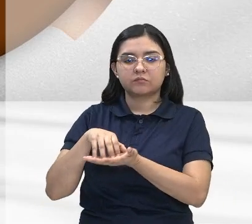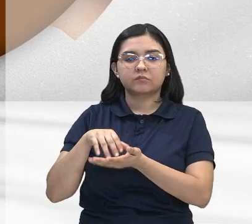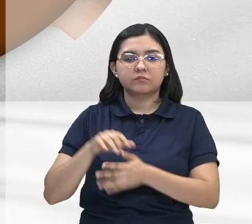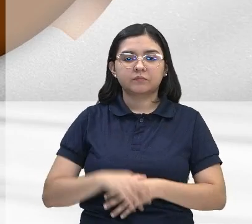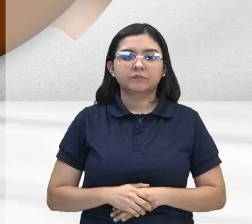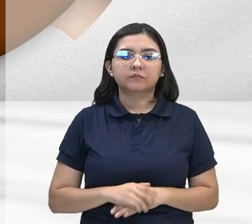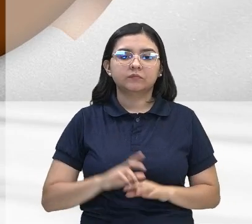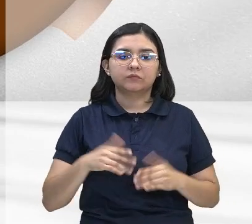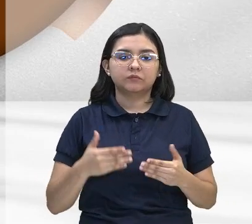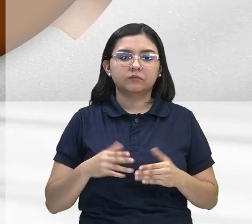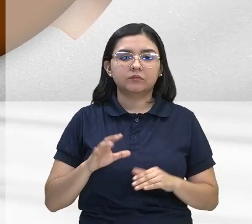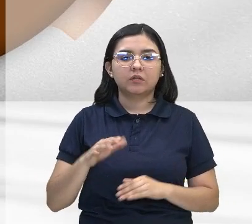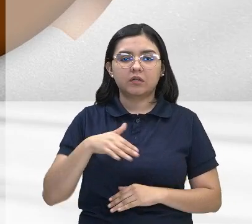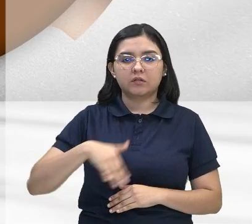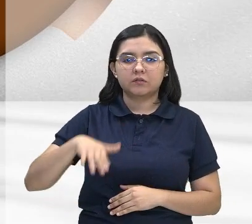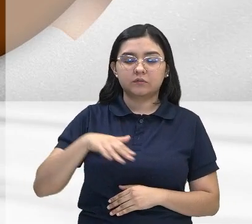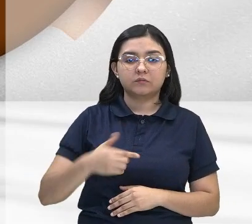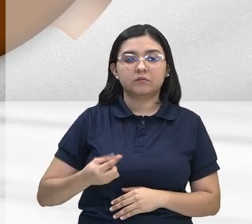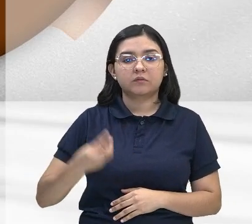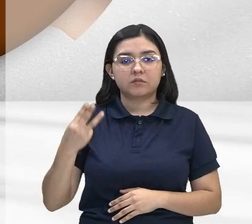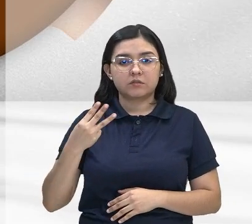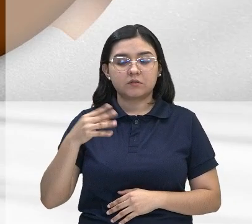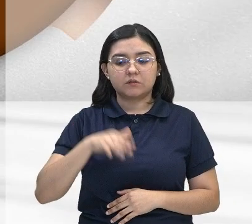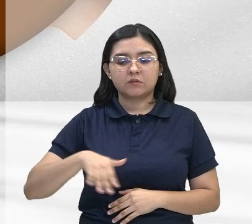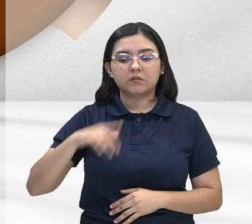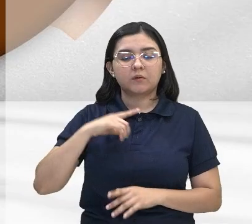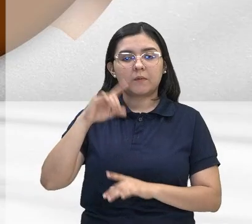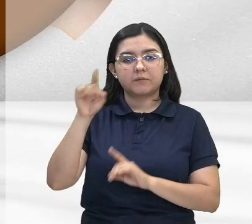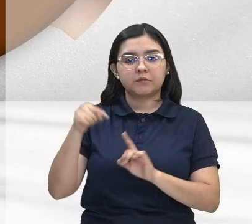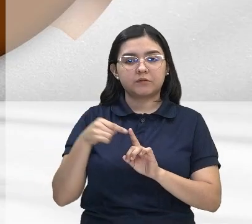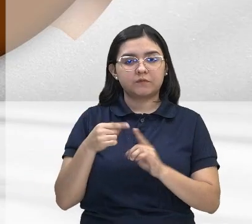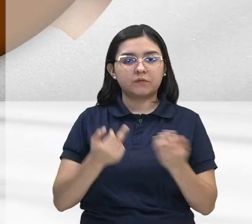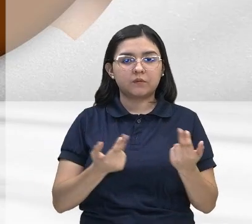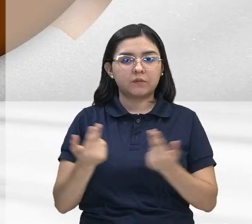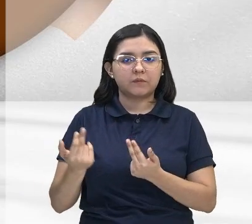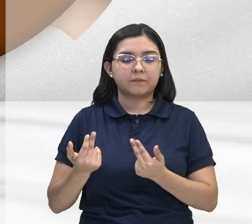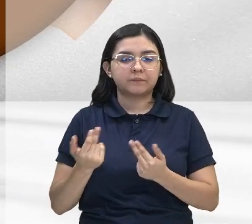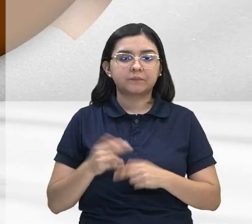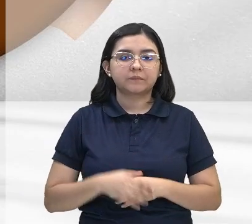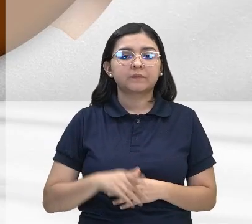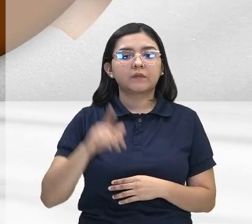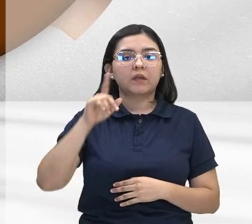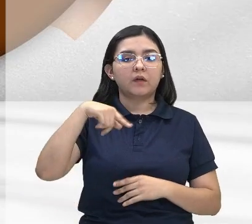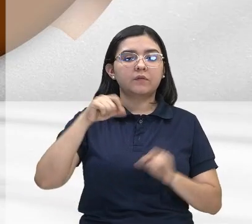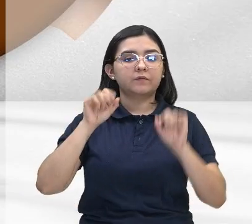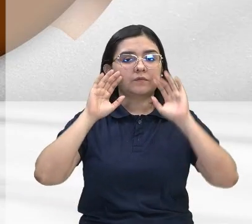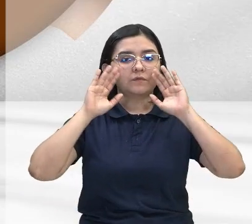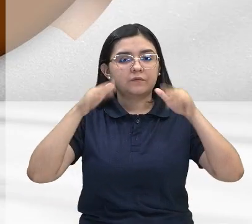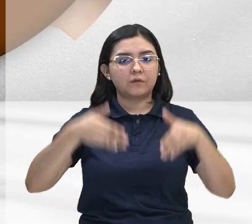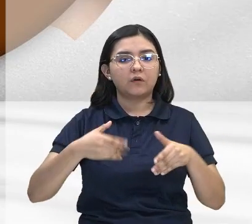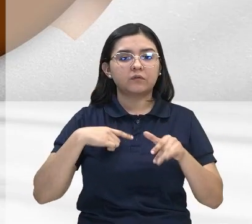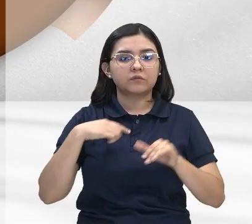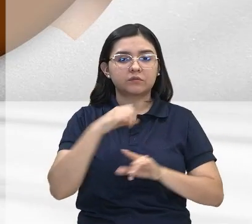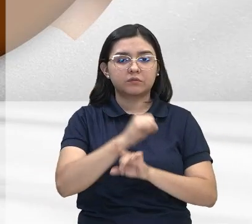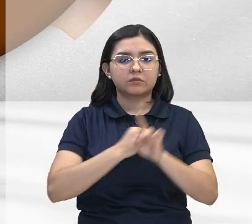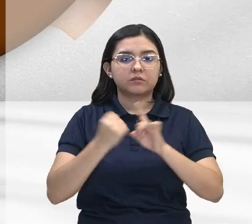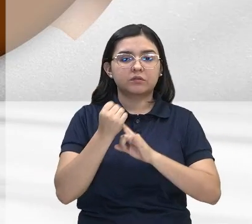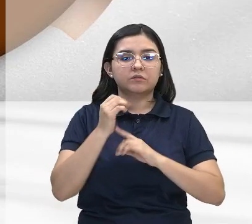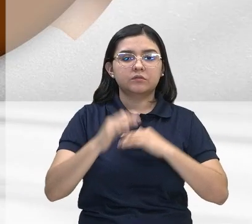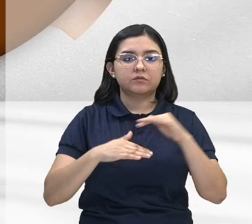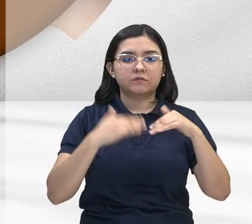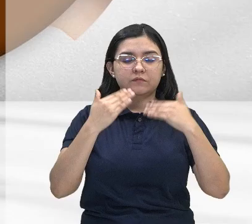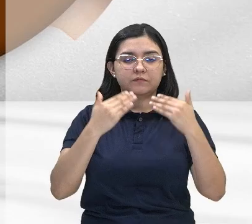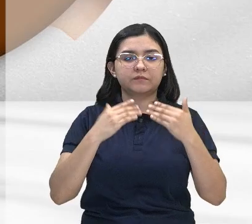terceiro setor, têm um objetivo comum a todas elas, que é o desenvolvimento